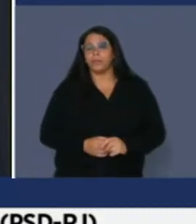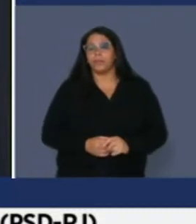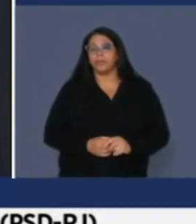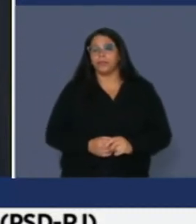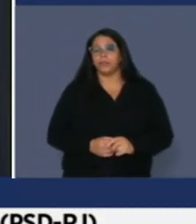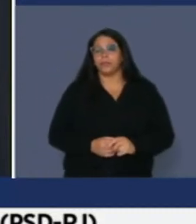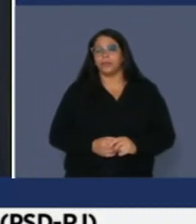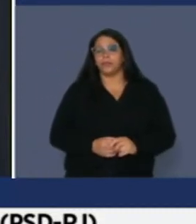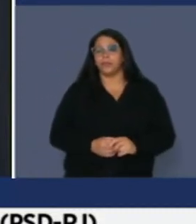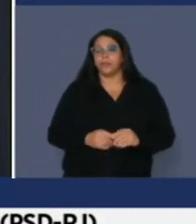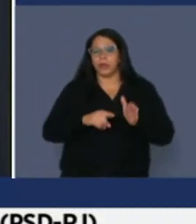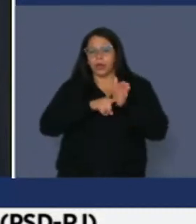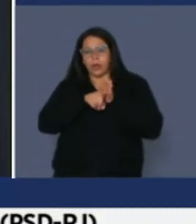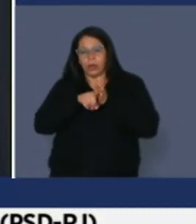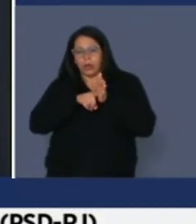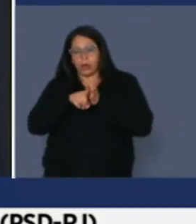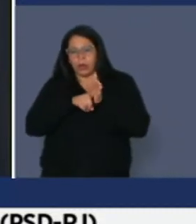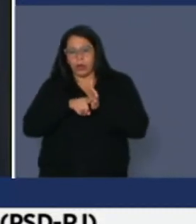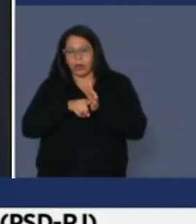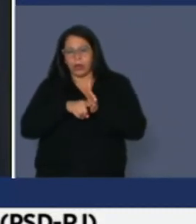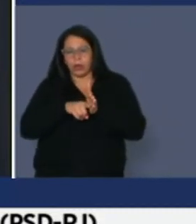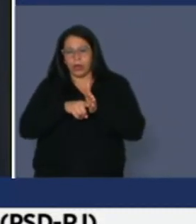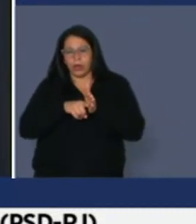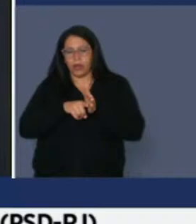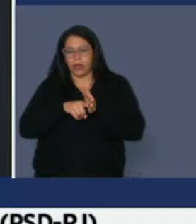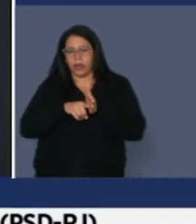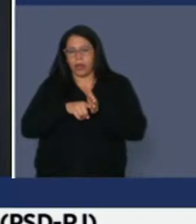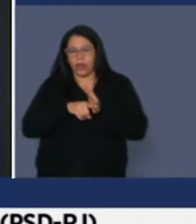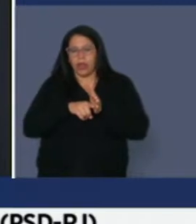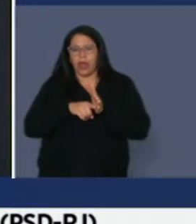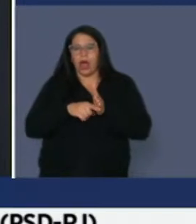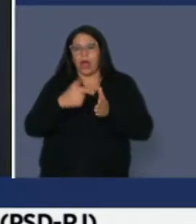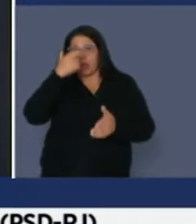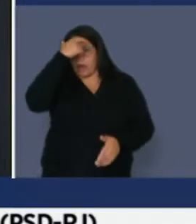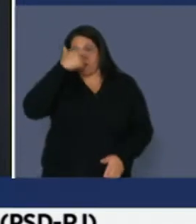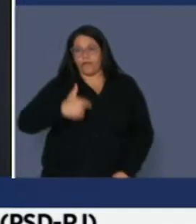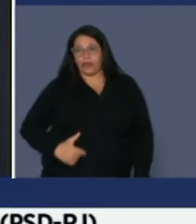da perícia, aqui, a parte frontal,